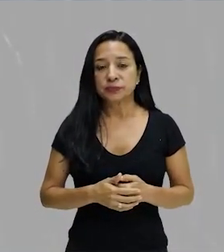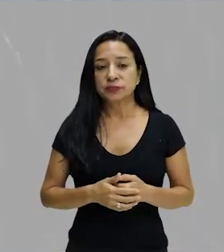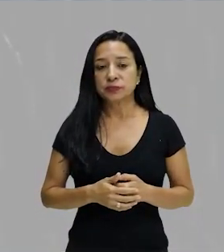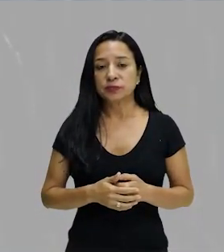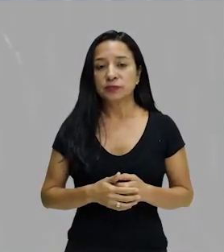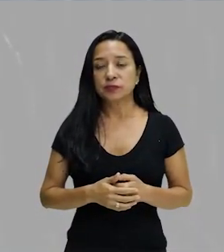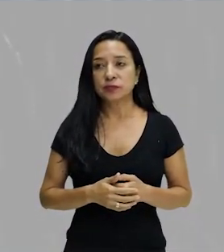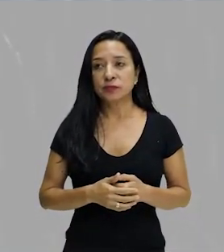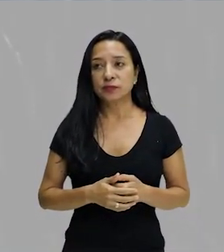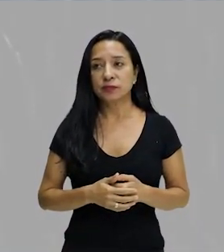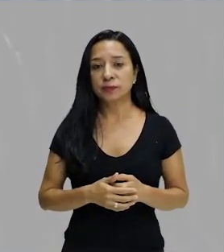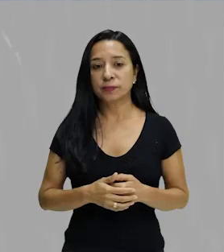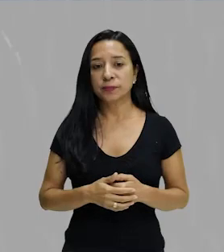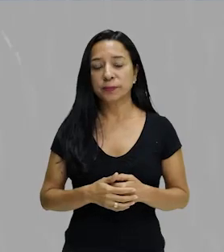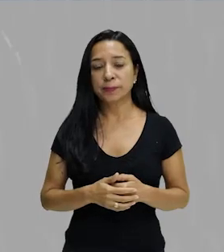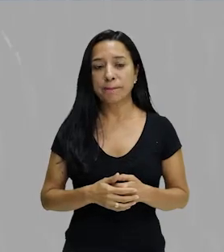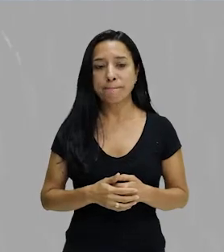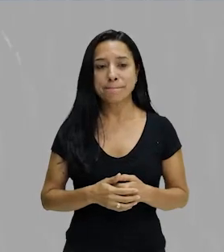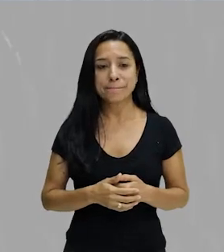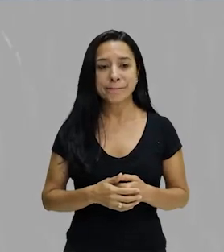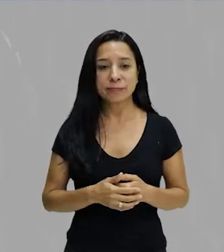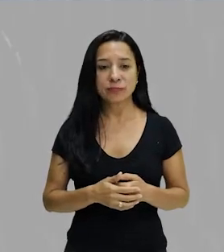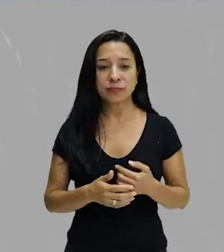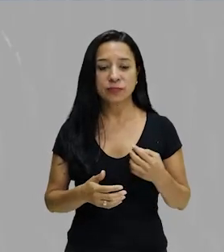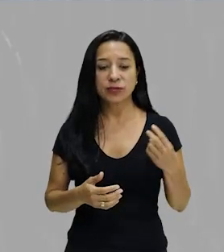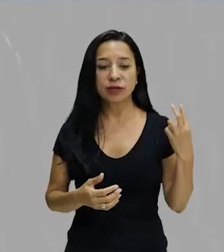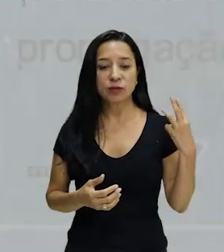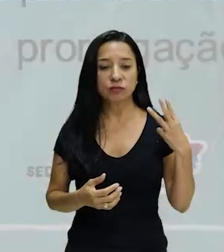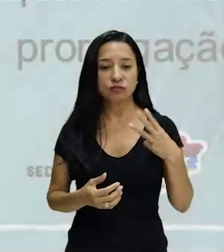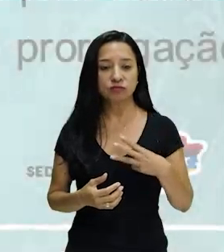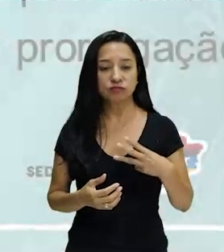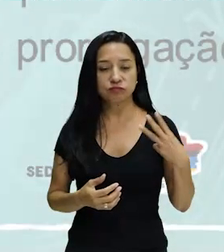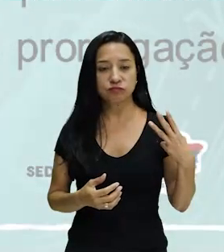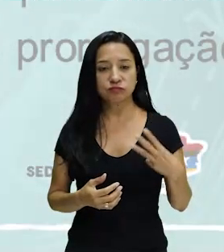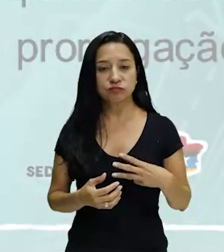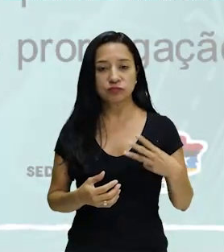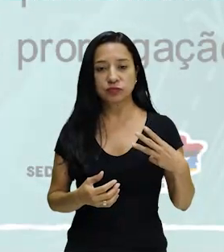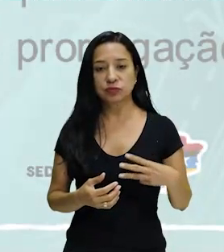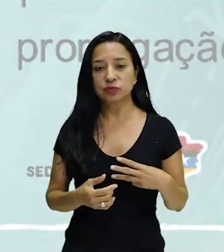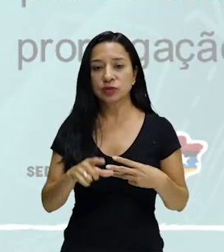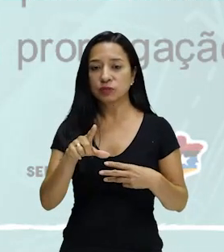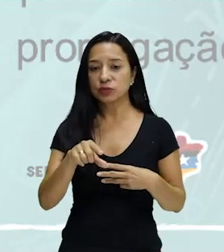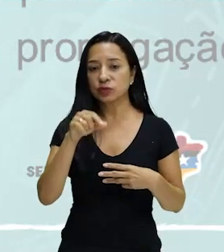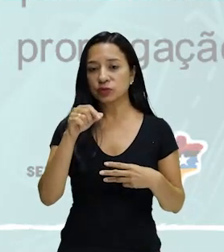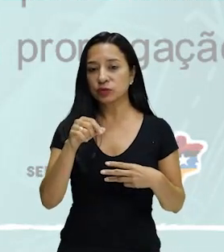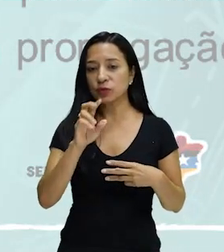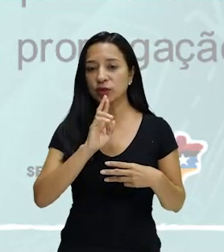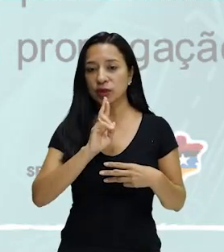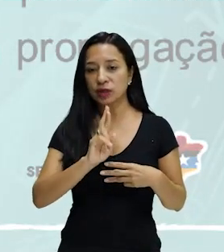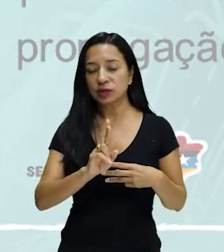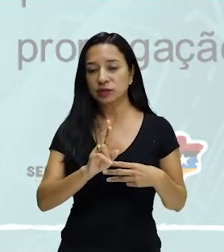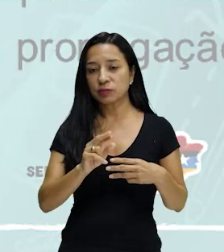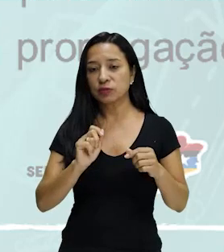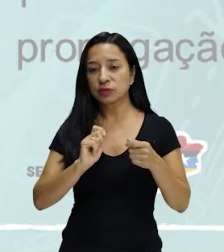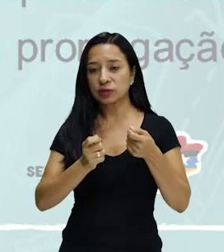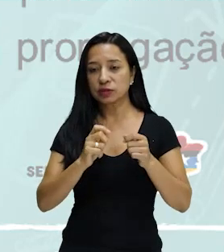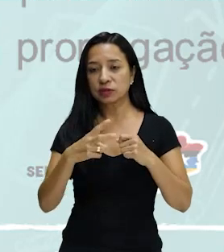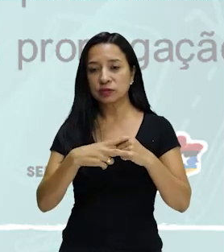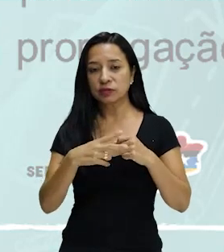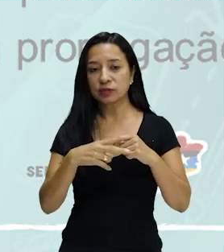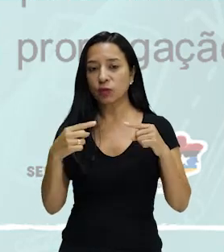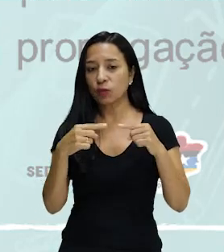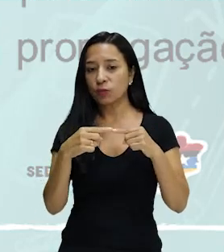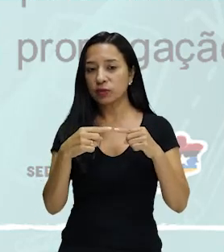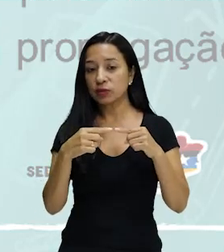construção aí está errada. Próxima. Assinale a alternativa em que a regência verbal está de acordo com a norma culta.